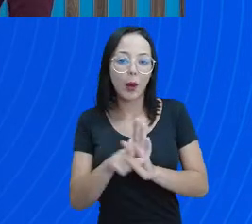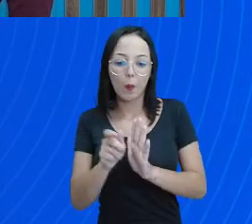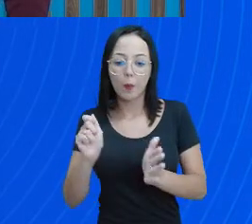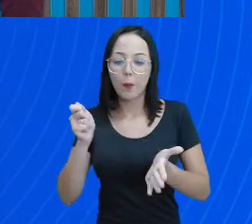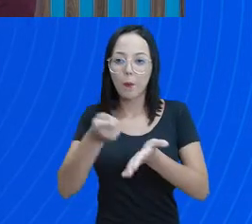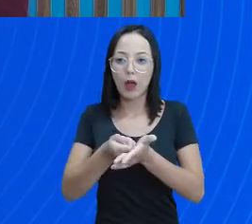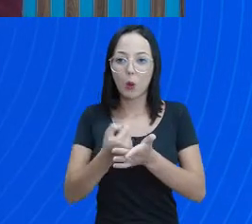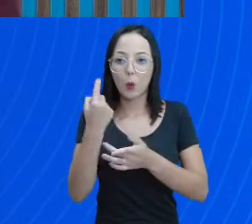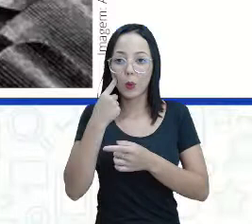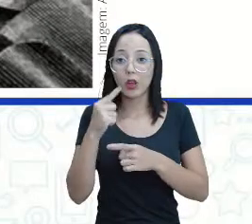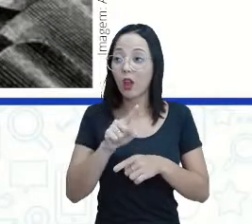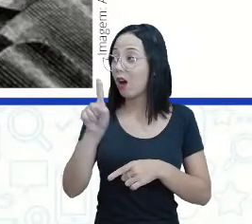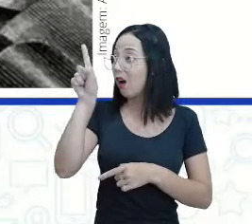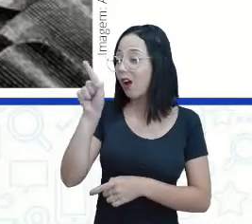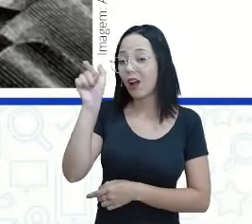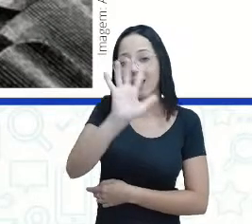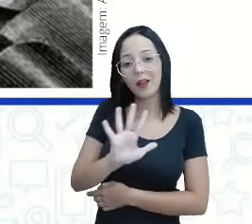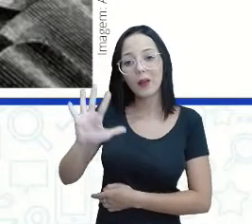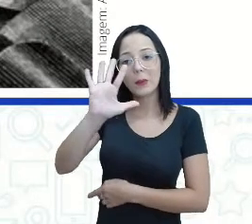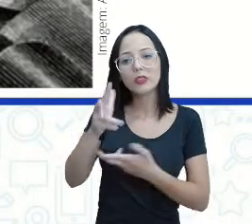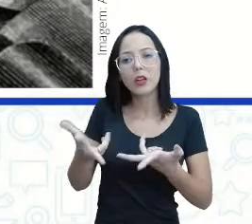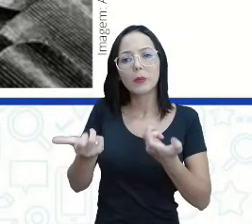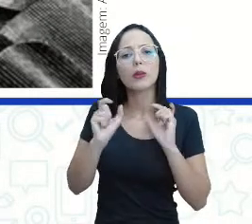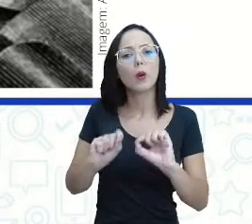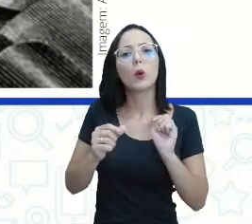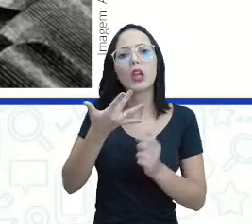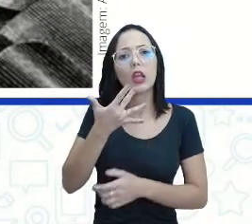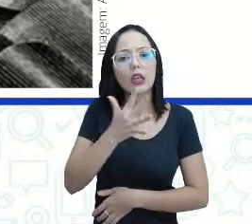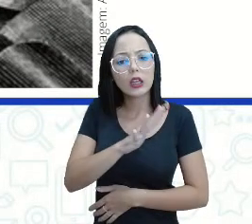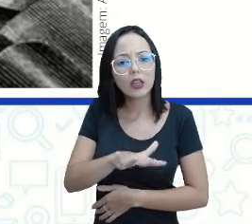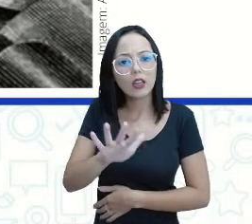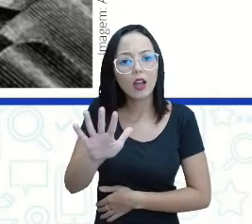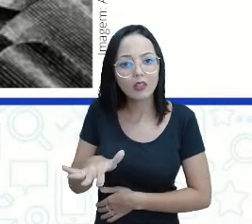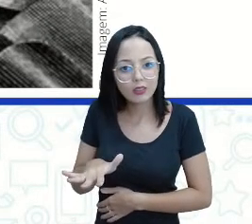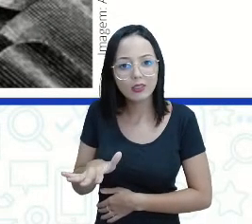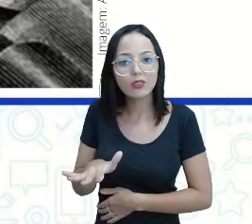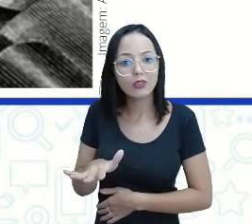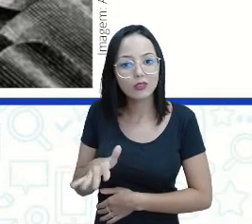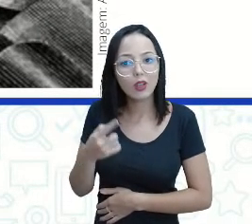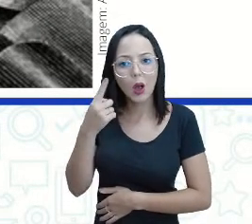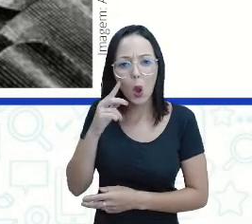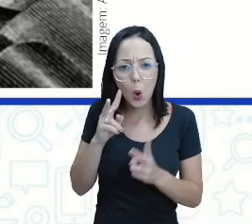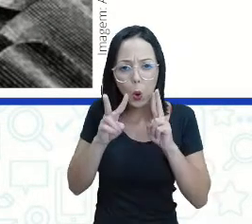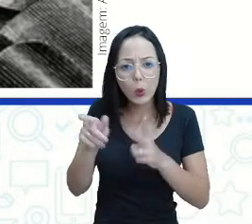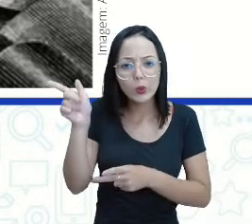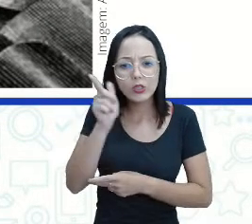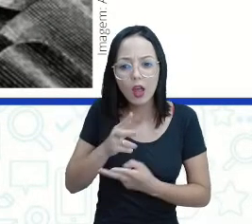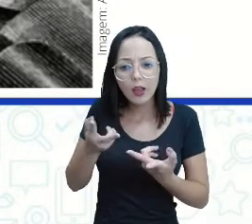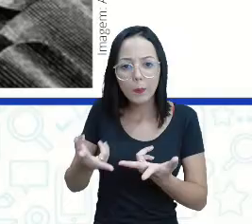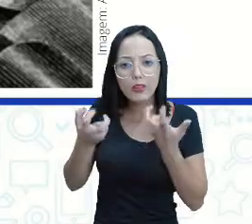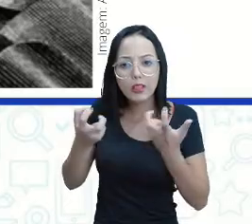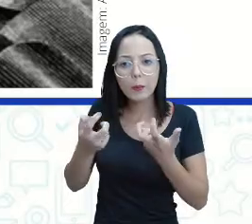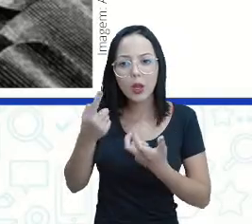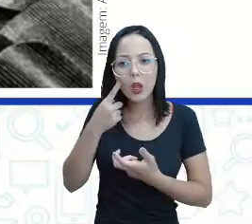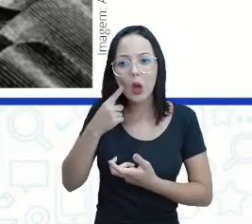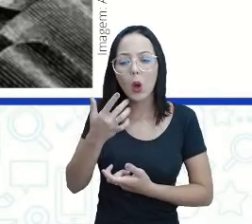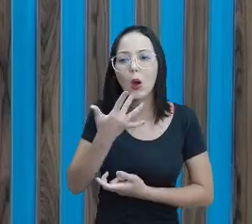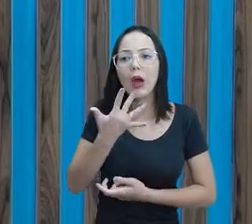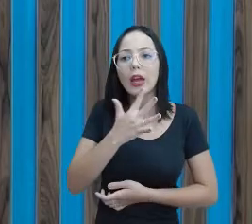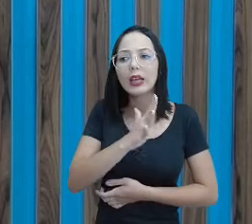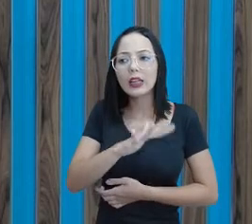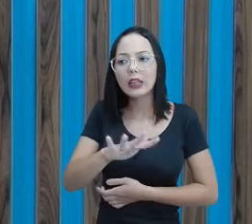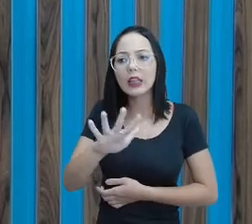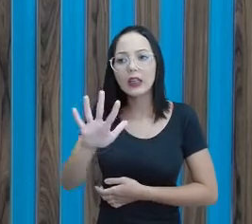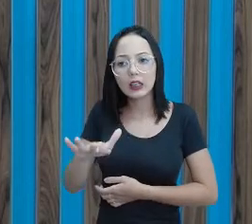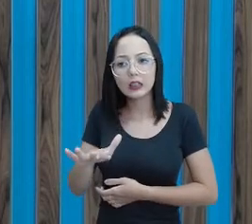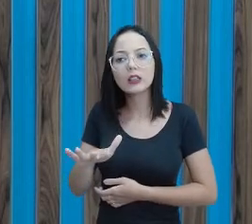você ver nessa imagem aqui, você vai ver crianças, não sei se dá para a produção colocar aqui só para eu poder chegar e